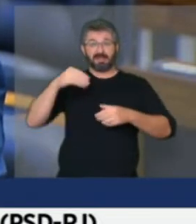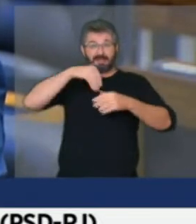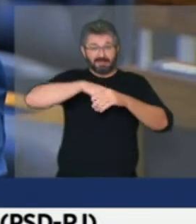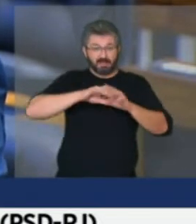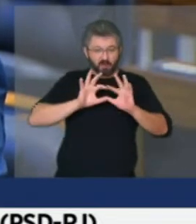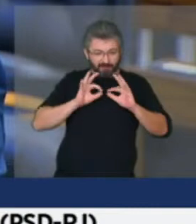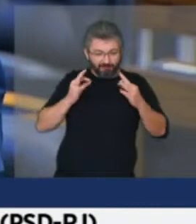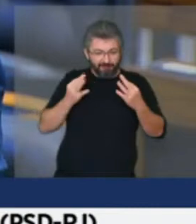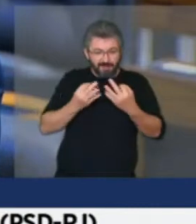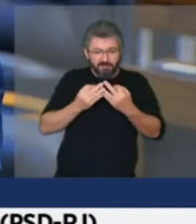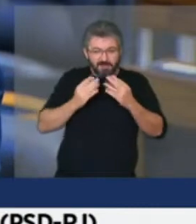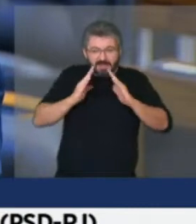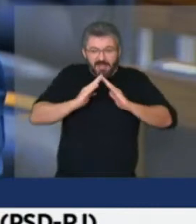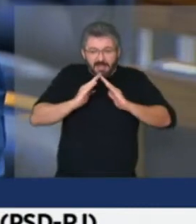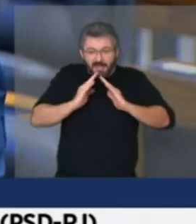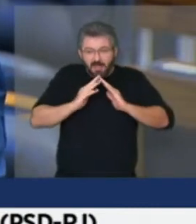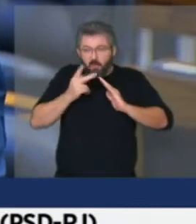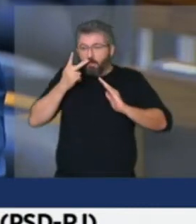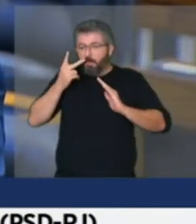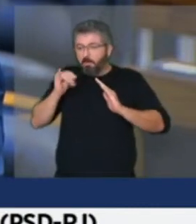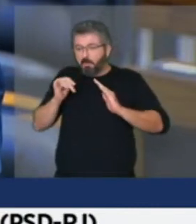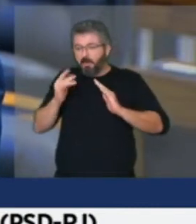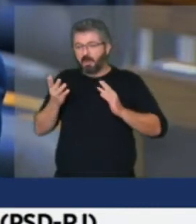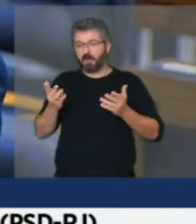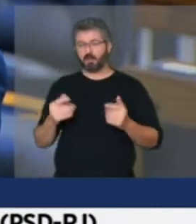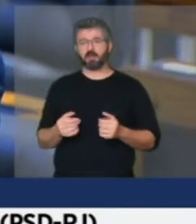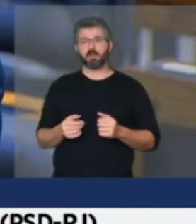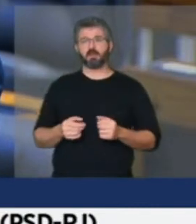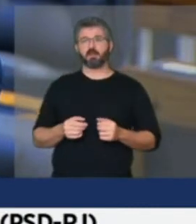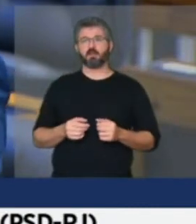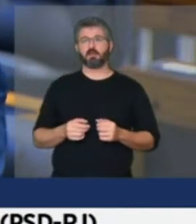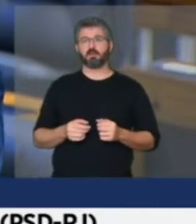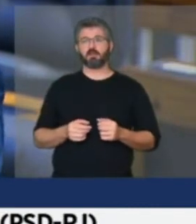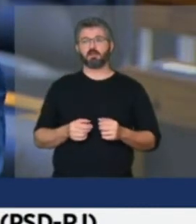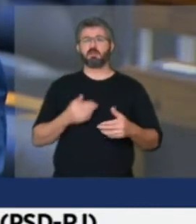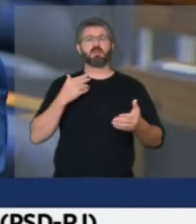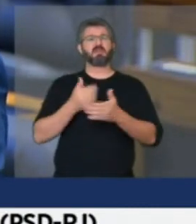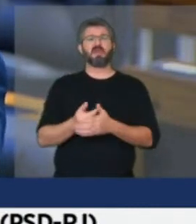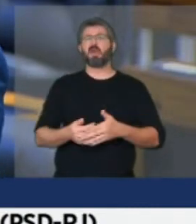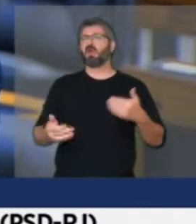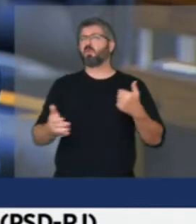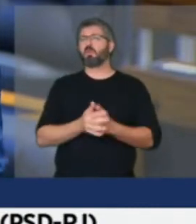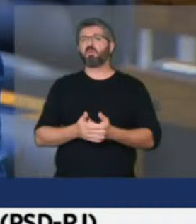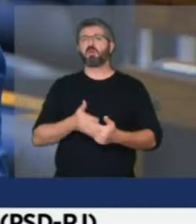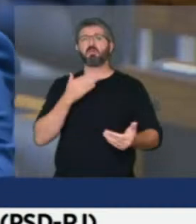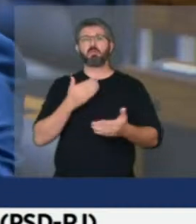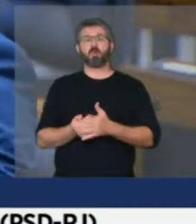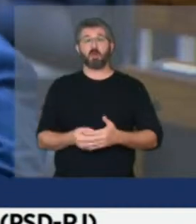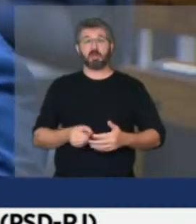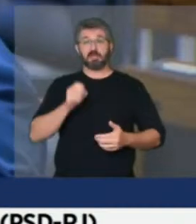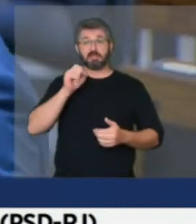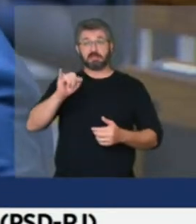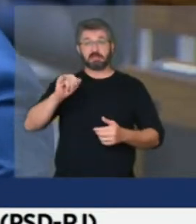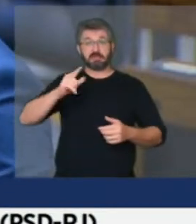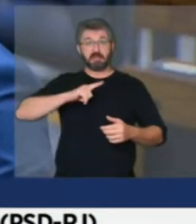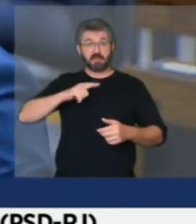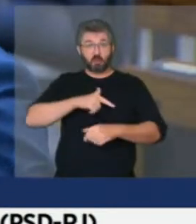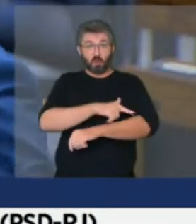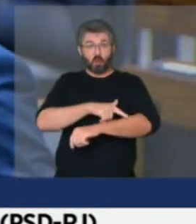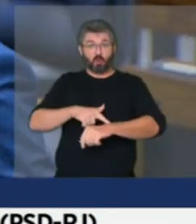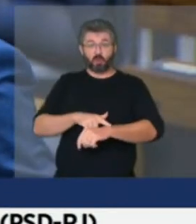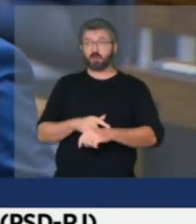lar, um pai de família, por que quer que seja, se existirem essas condutas que